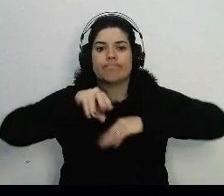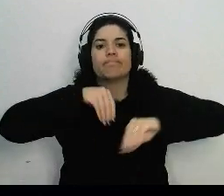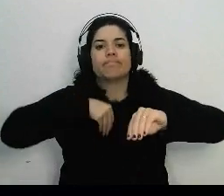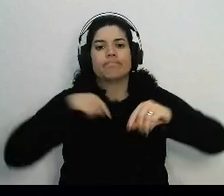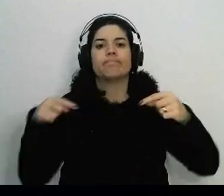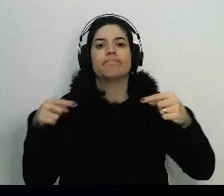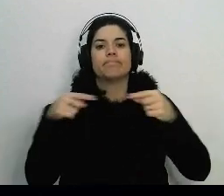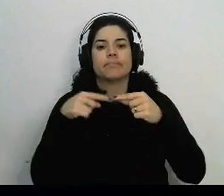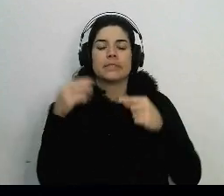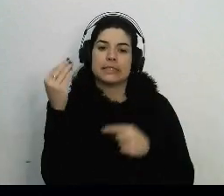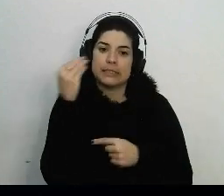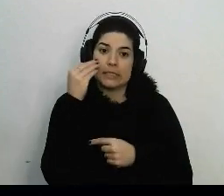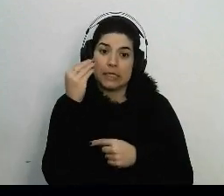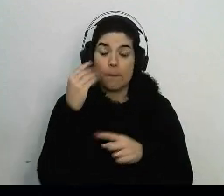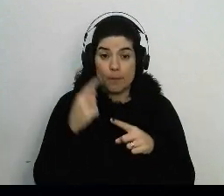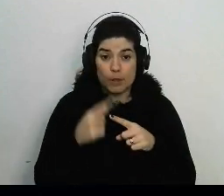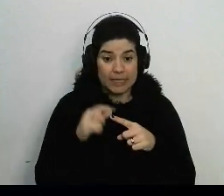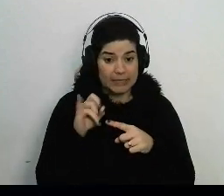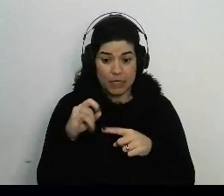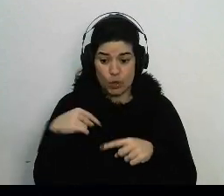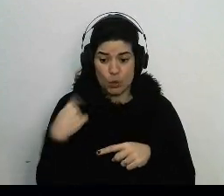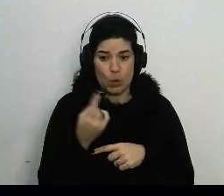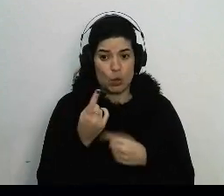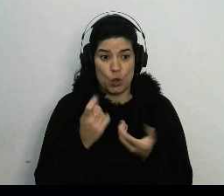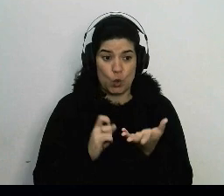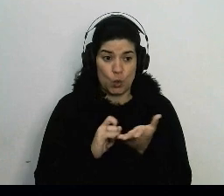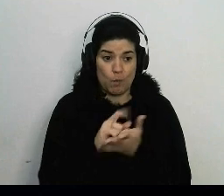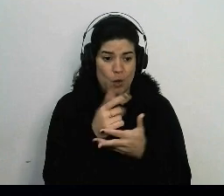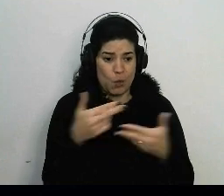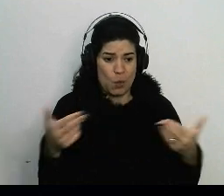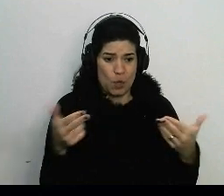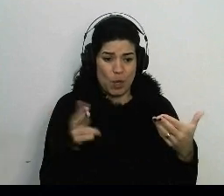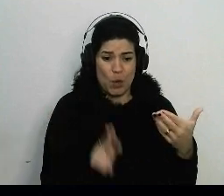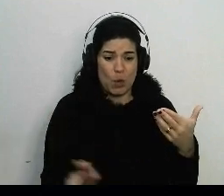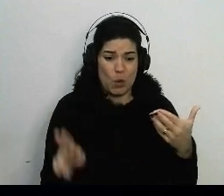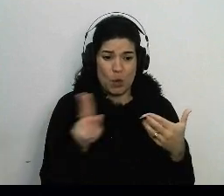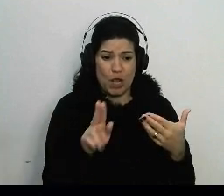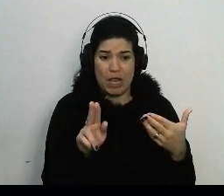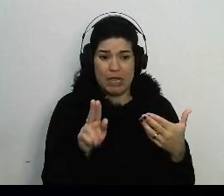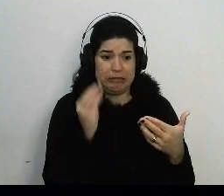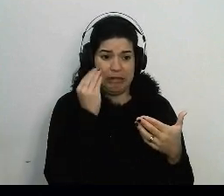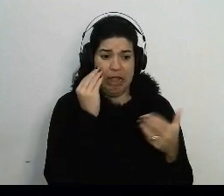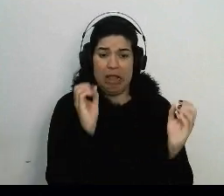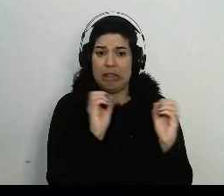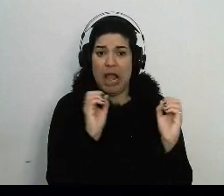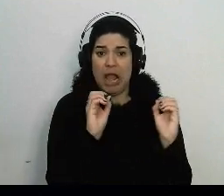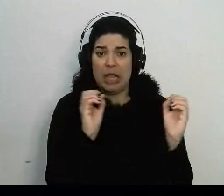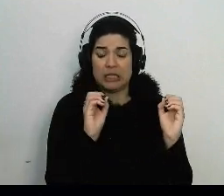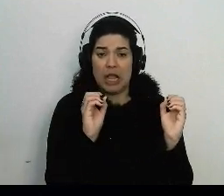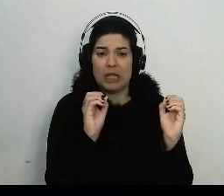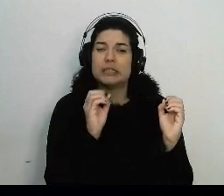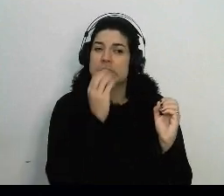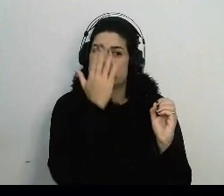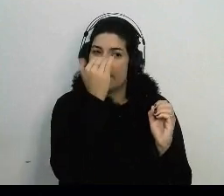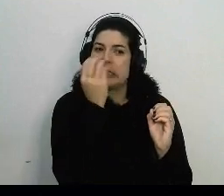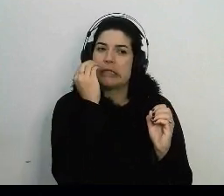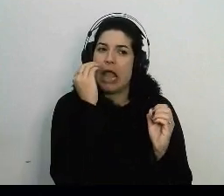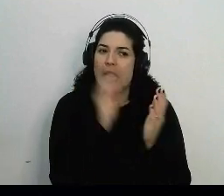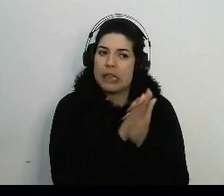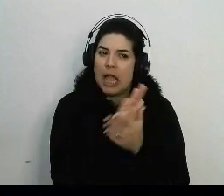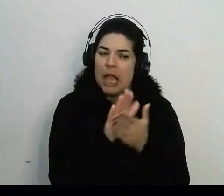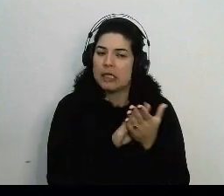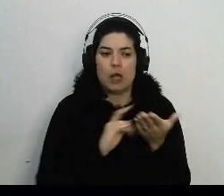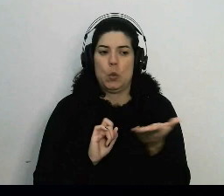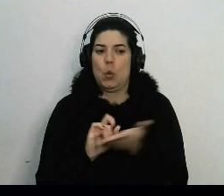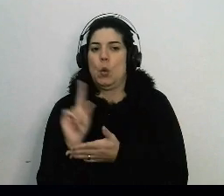testes. Se a gente não vai adquirir algo ou consumir algo que não foi testado, e se a gente souber que não foi testado, normalmente a gente não vai optar